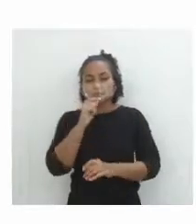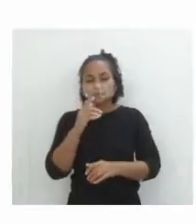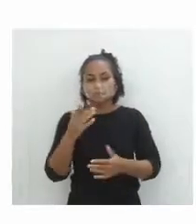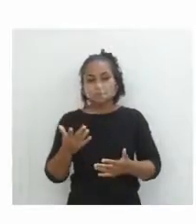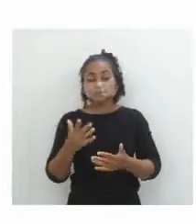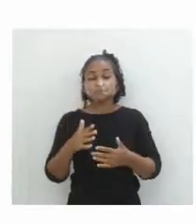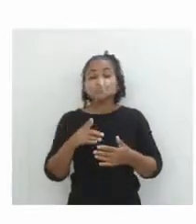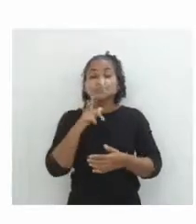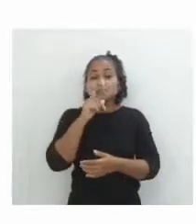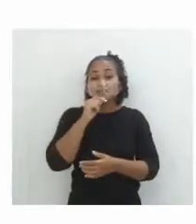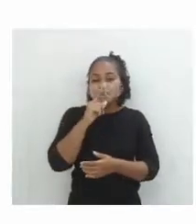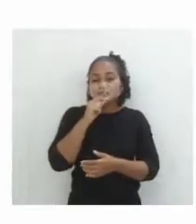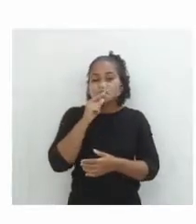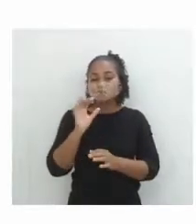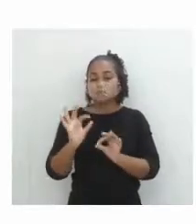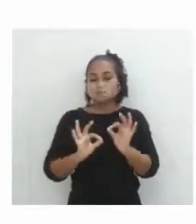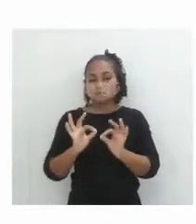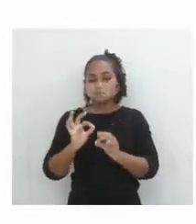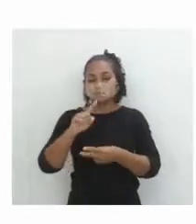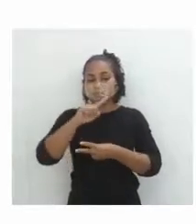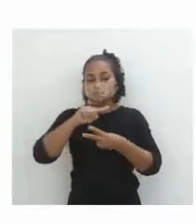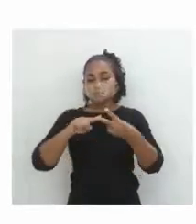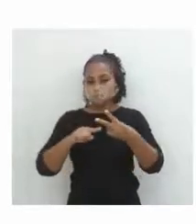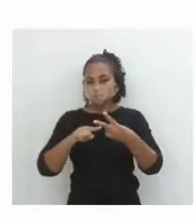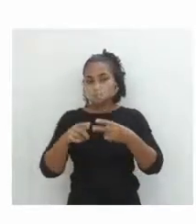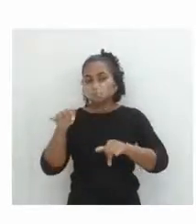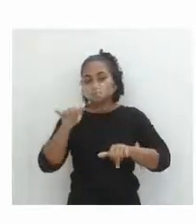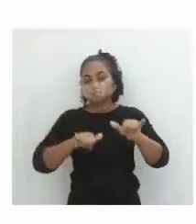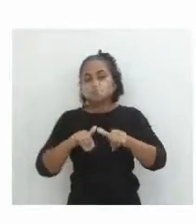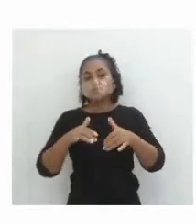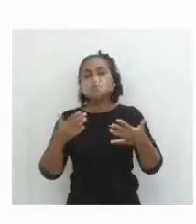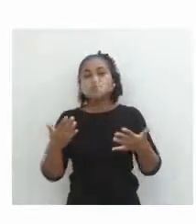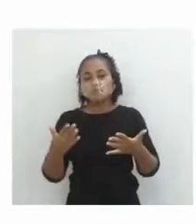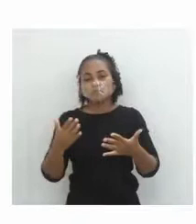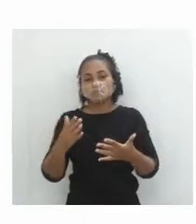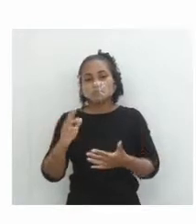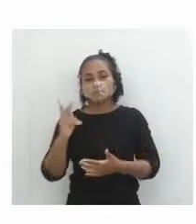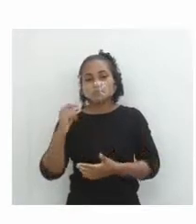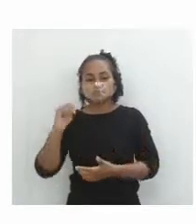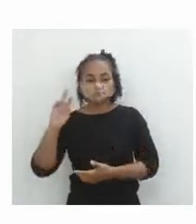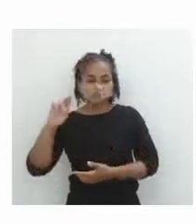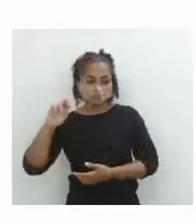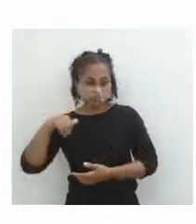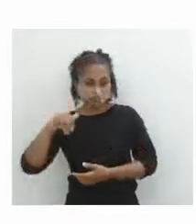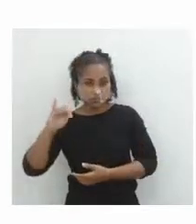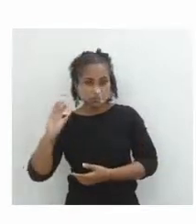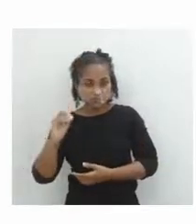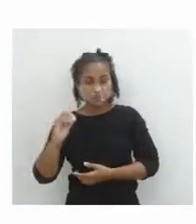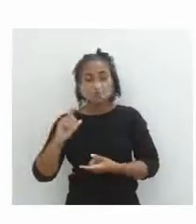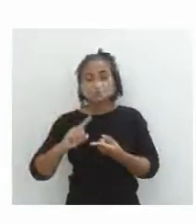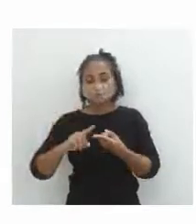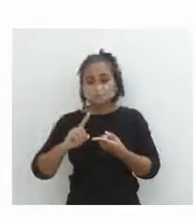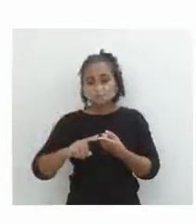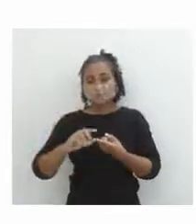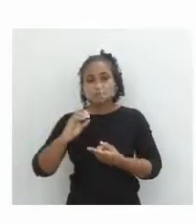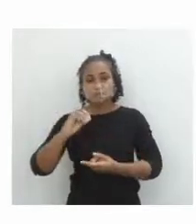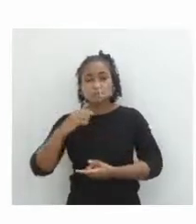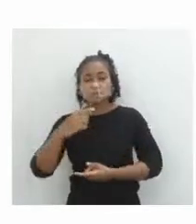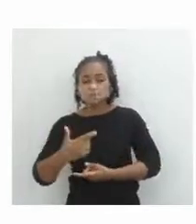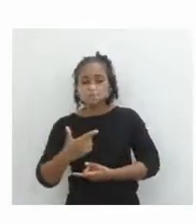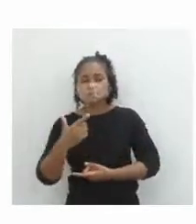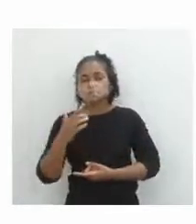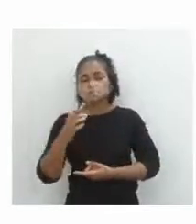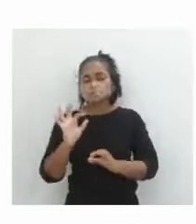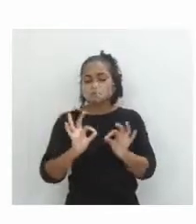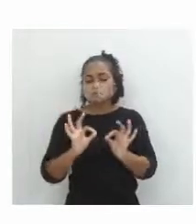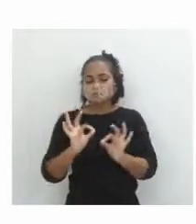A água, ela é composta por dois elementos químicos, que são hidrogênio e oxigênio. Então, a gente vai começar a notar